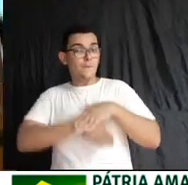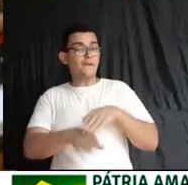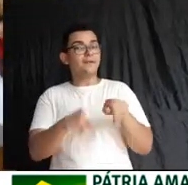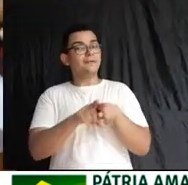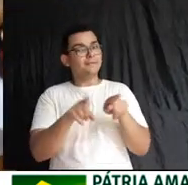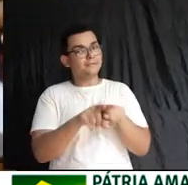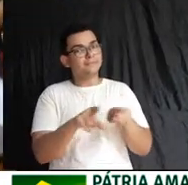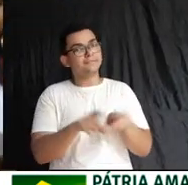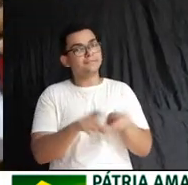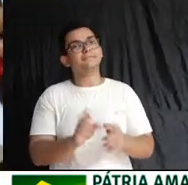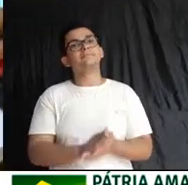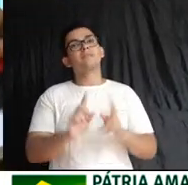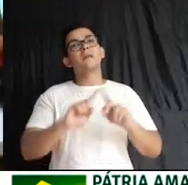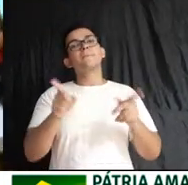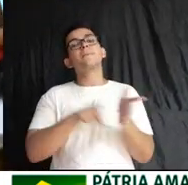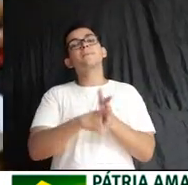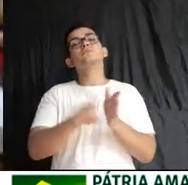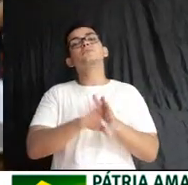o nosso amigo do violão?